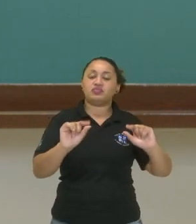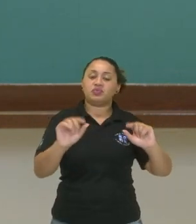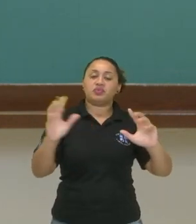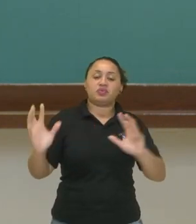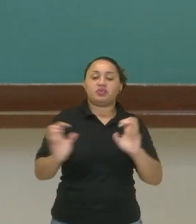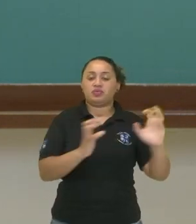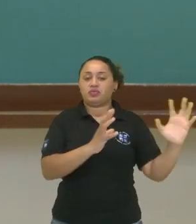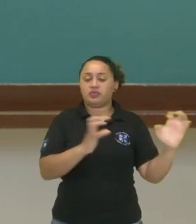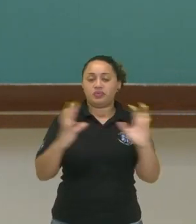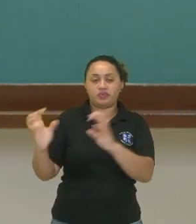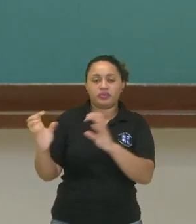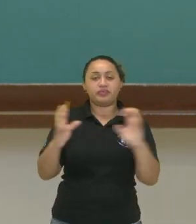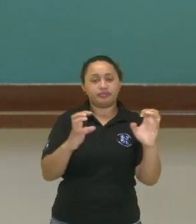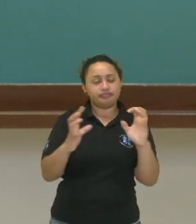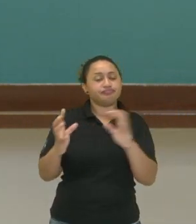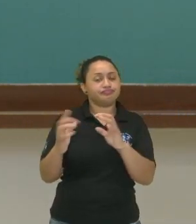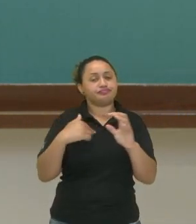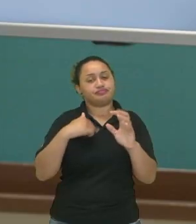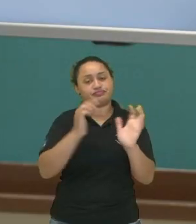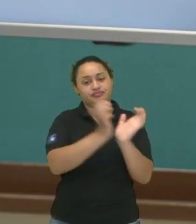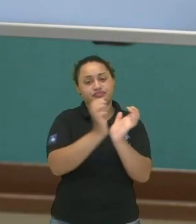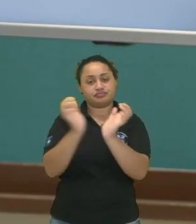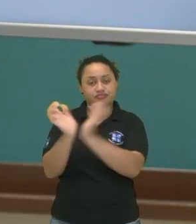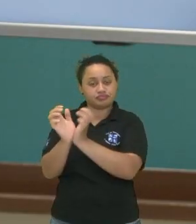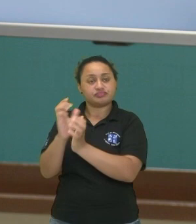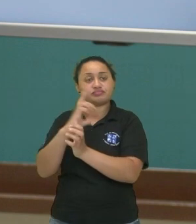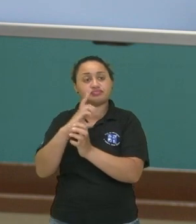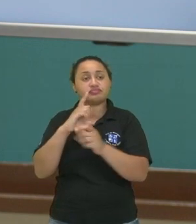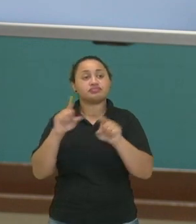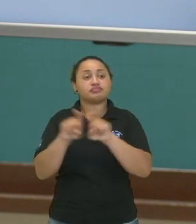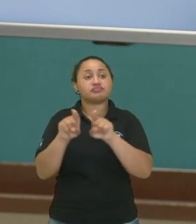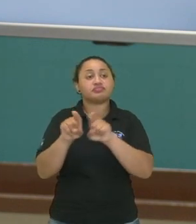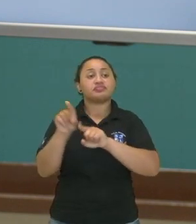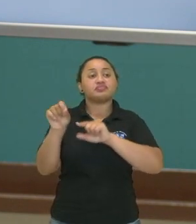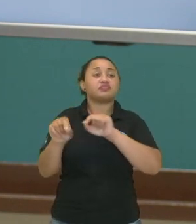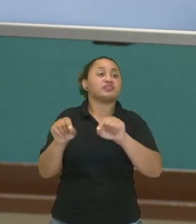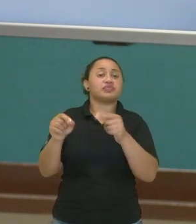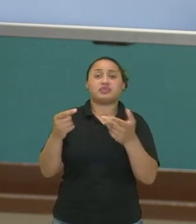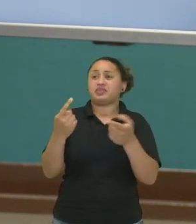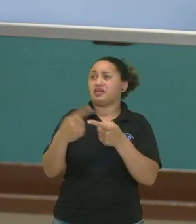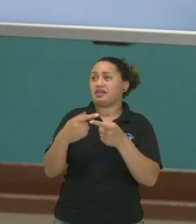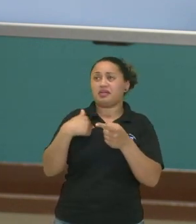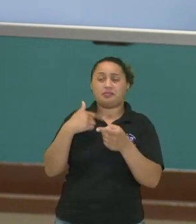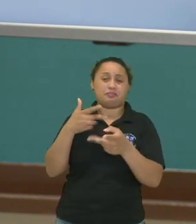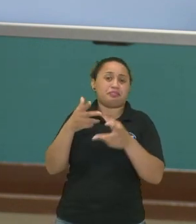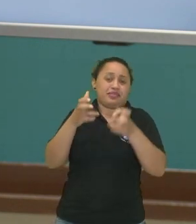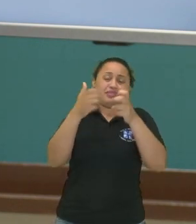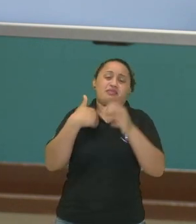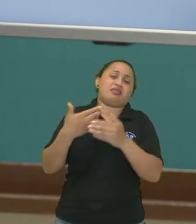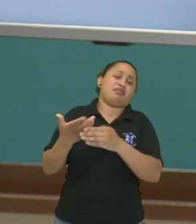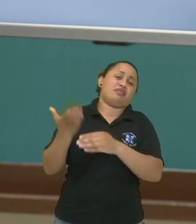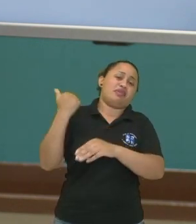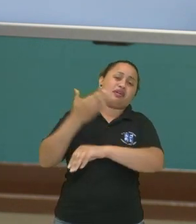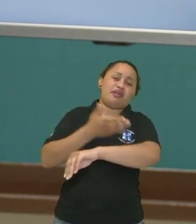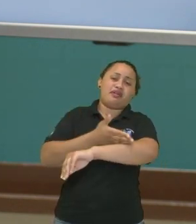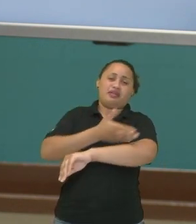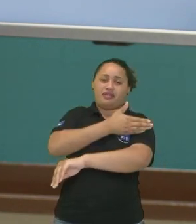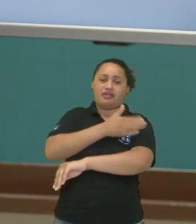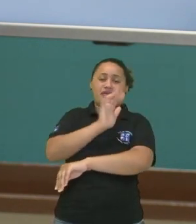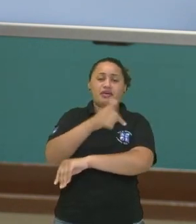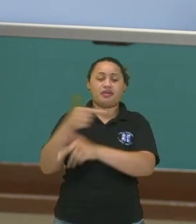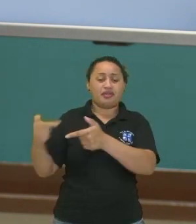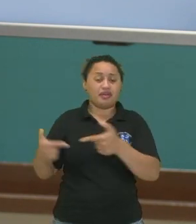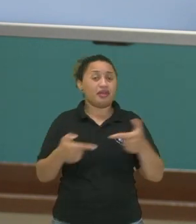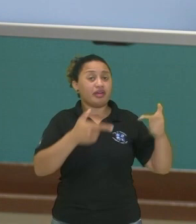conflitos entre plebeus e patrícios, e também porque é altamente rentável. O homem descobriu desde a antiguidade que guerra é